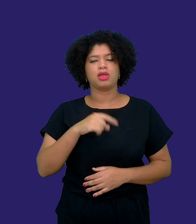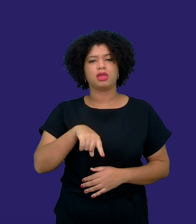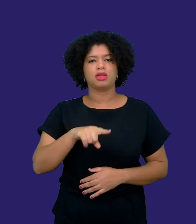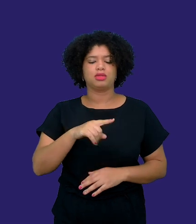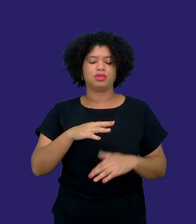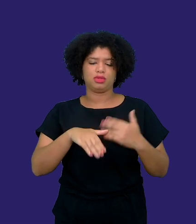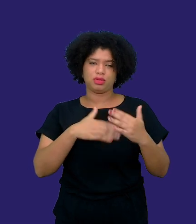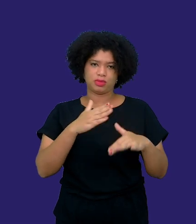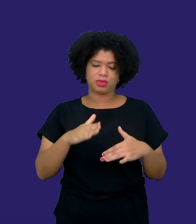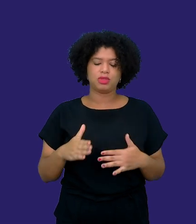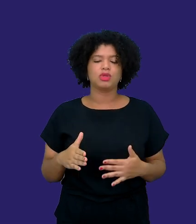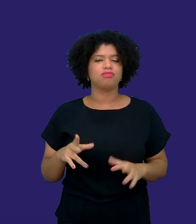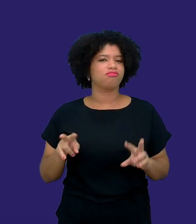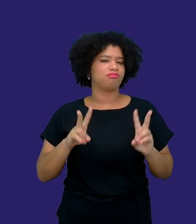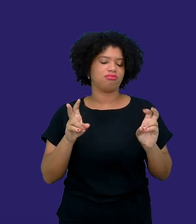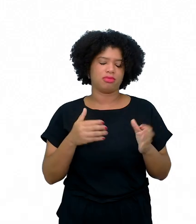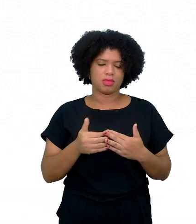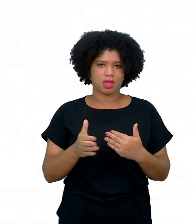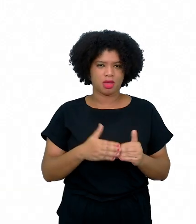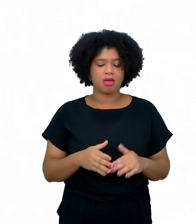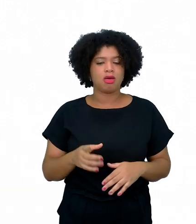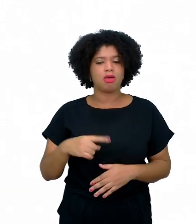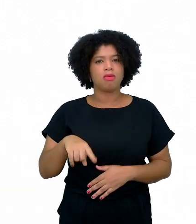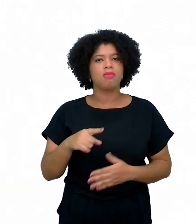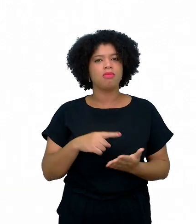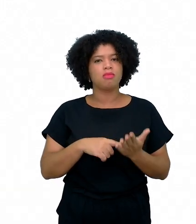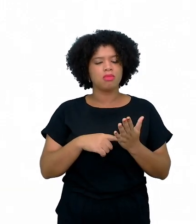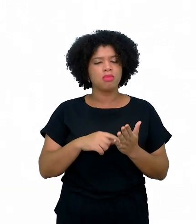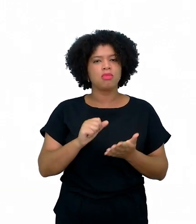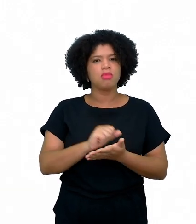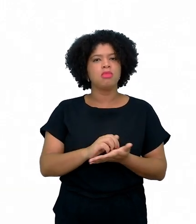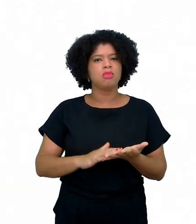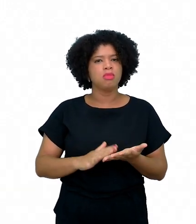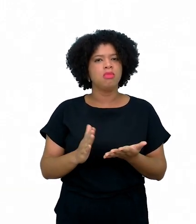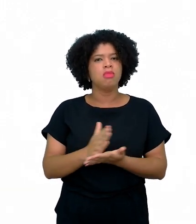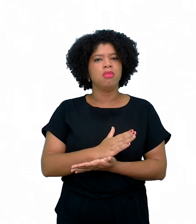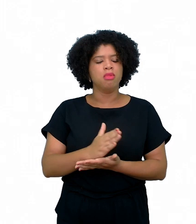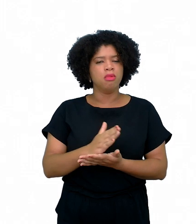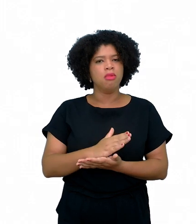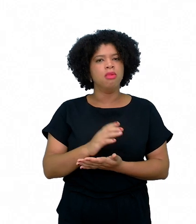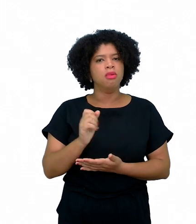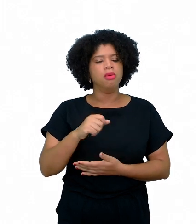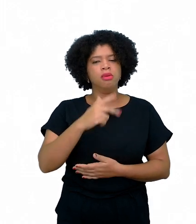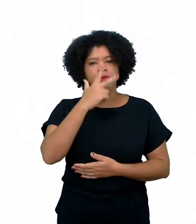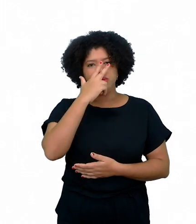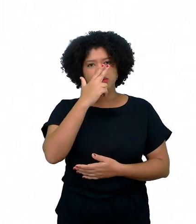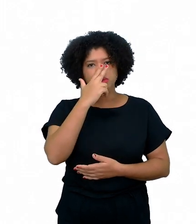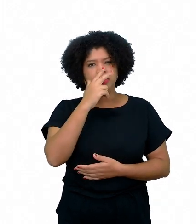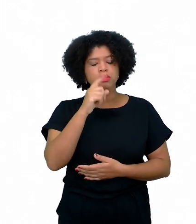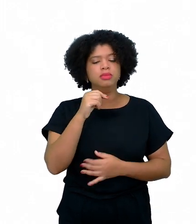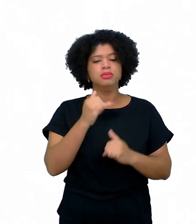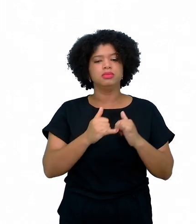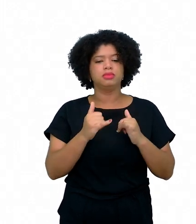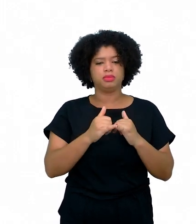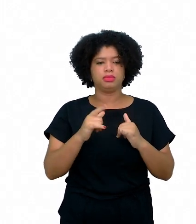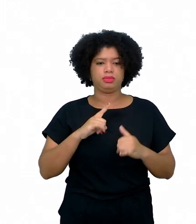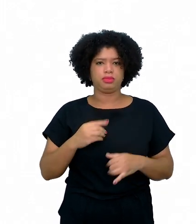com determinado tema, e vocês trazem essas atividades como mini lições,